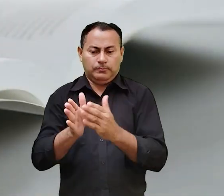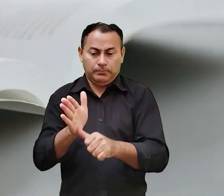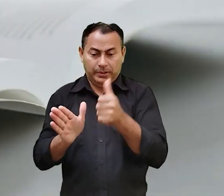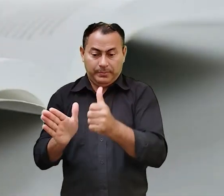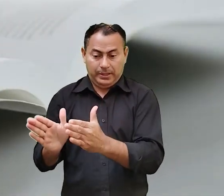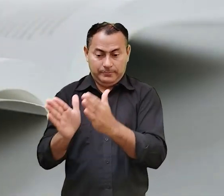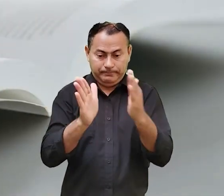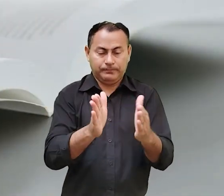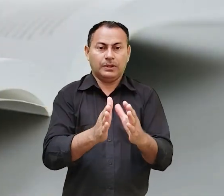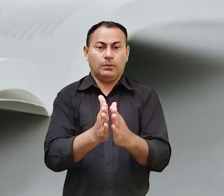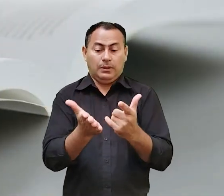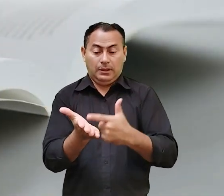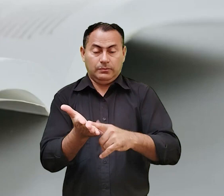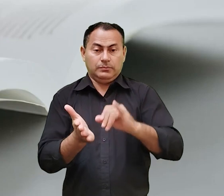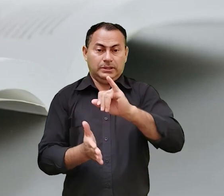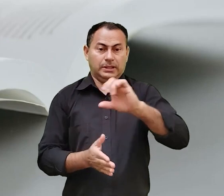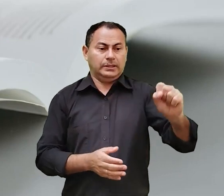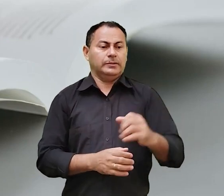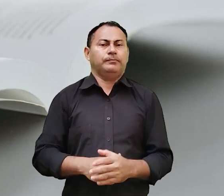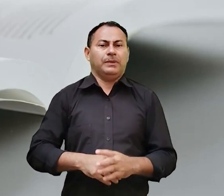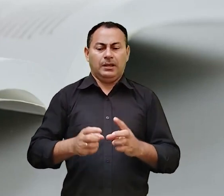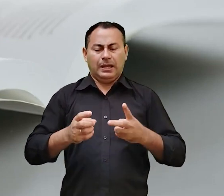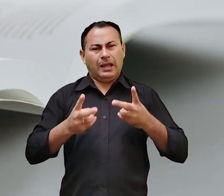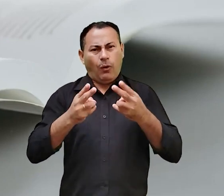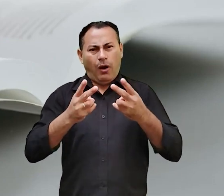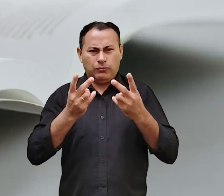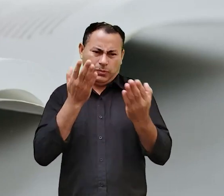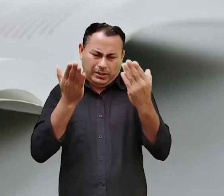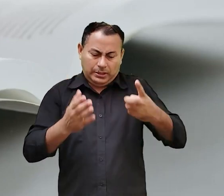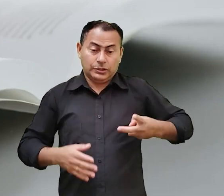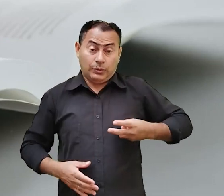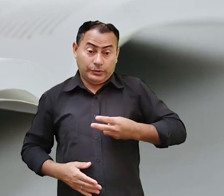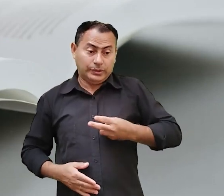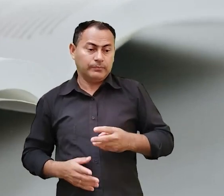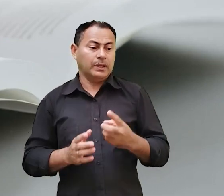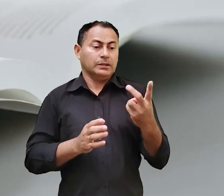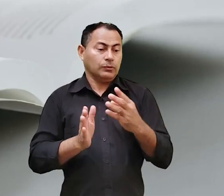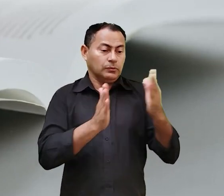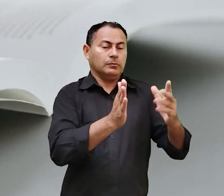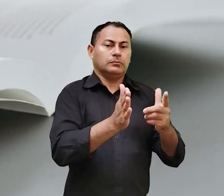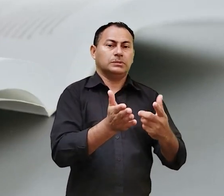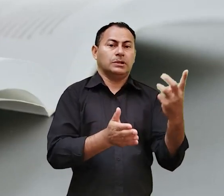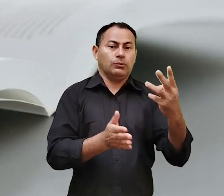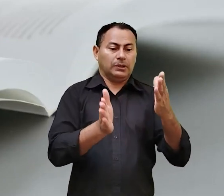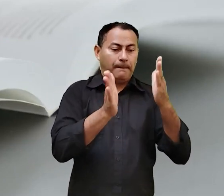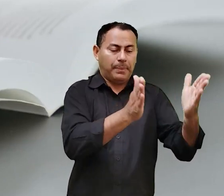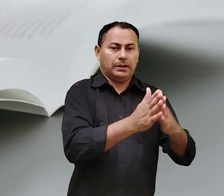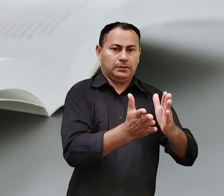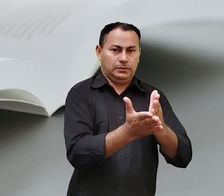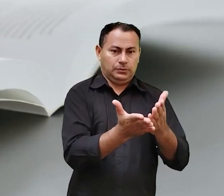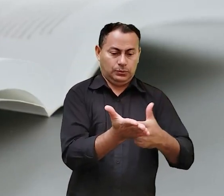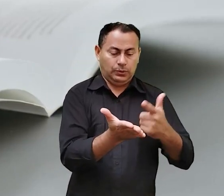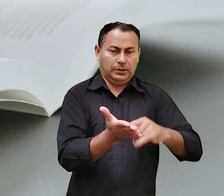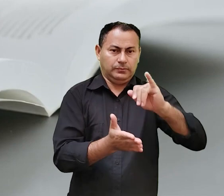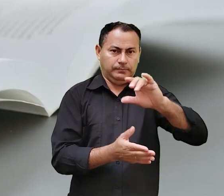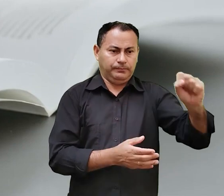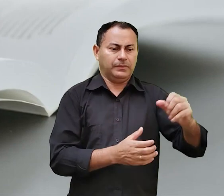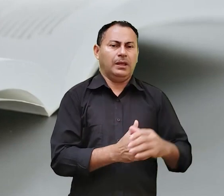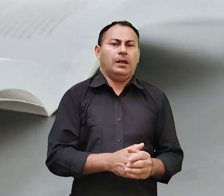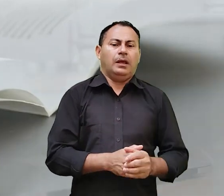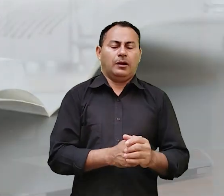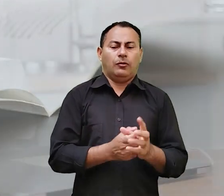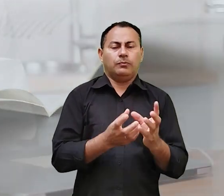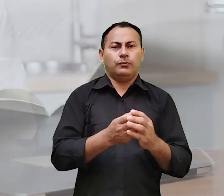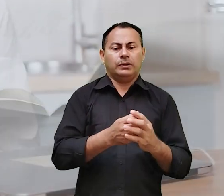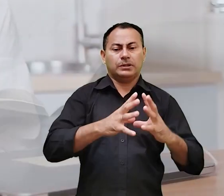como se fosse uma cirurgia. A segunda é a cura que se segue a cirurgia. Esta é a maneira correta de dividir o